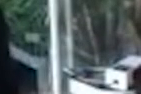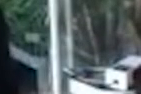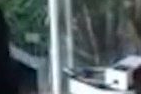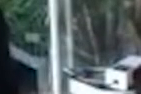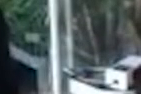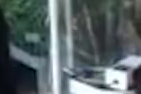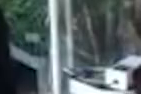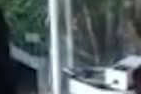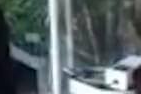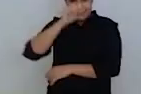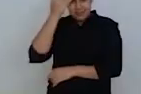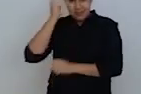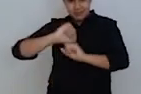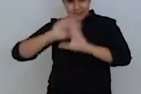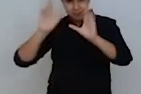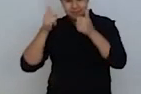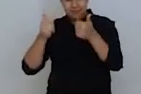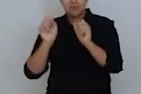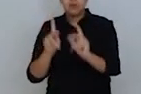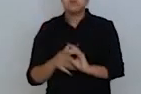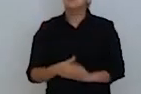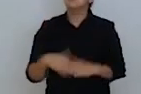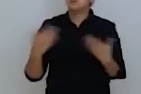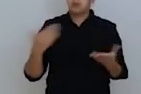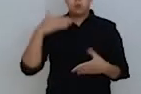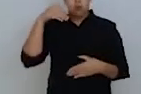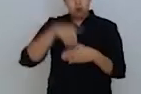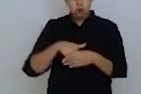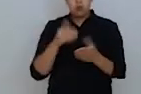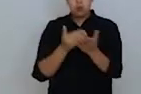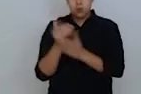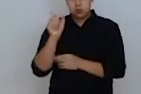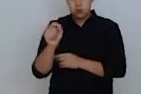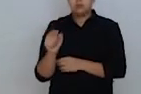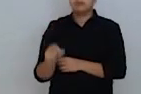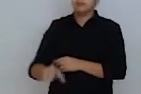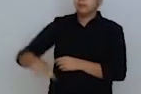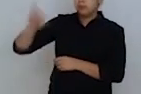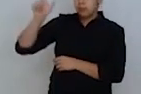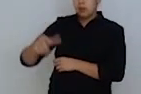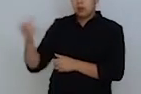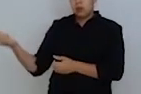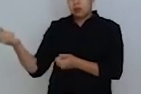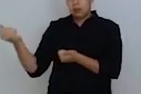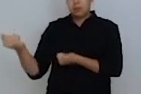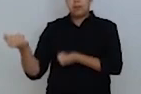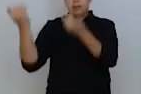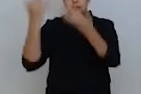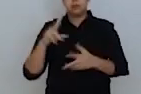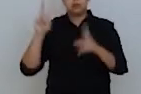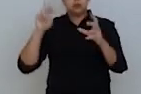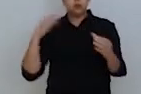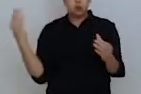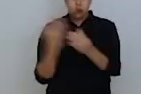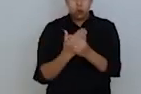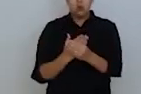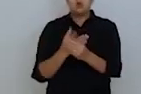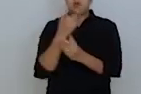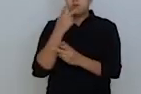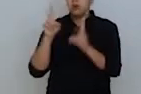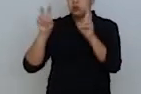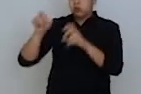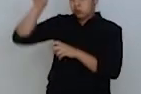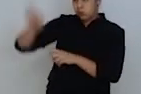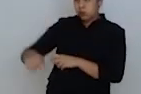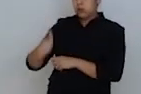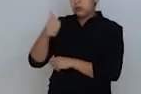ministro Sebastião Reis Júnior, disse que a manutenção da prisão do ex-policial se justifica por estar devidamente fundamentada